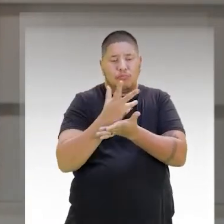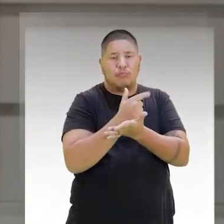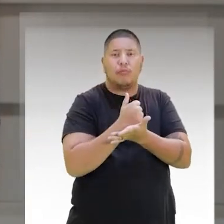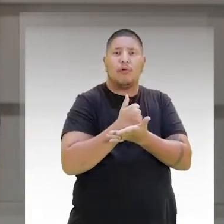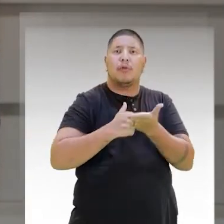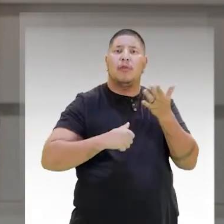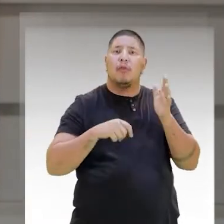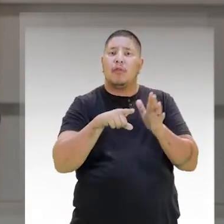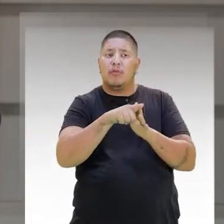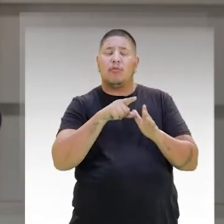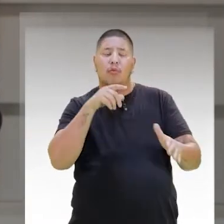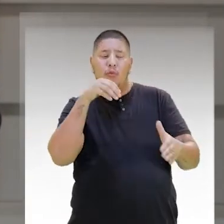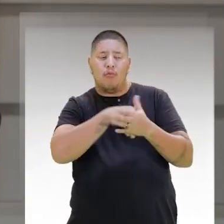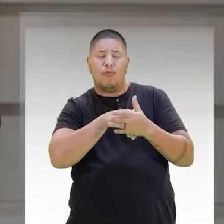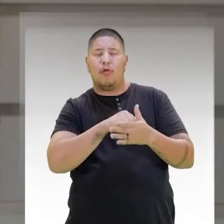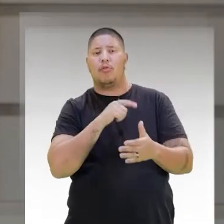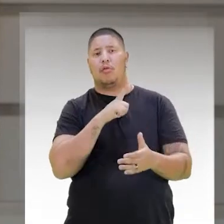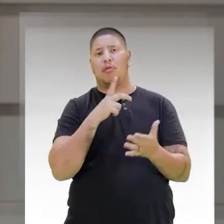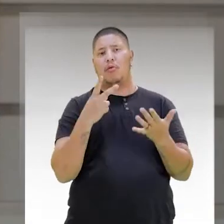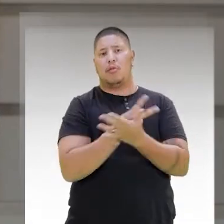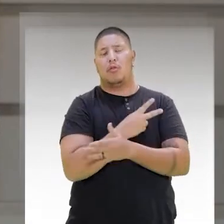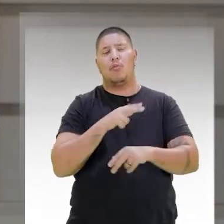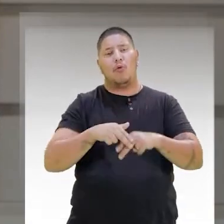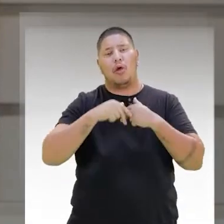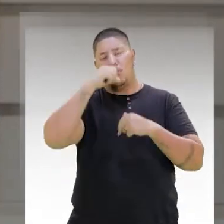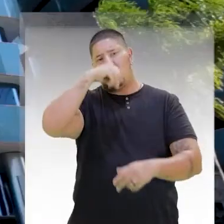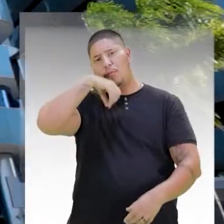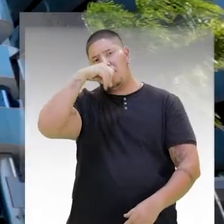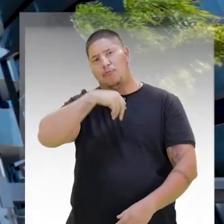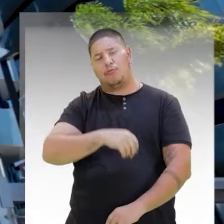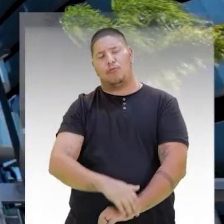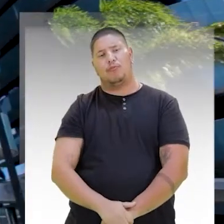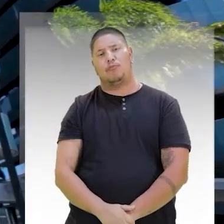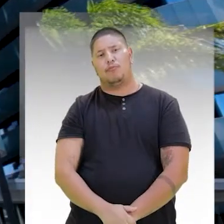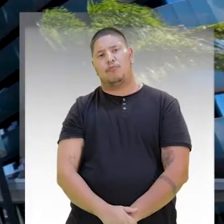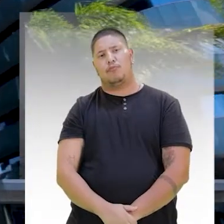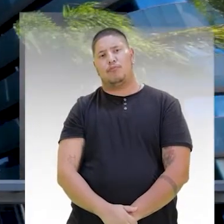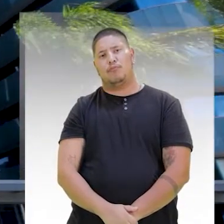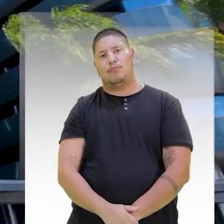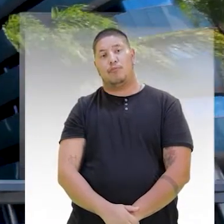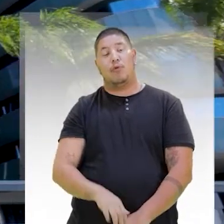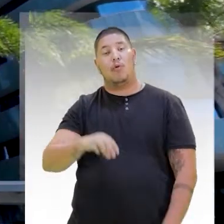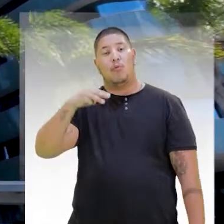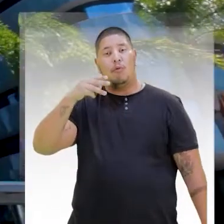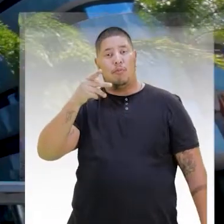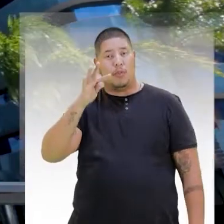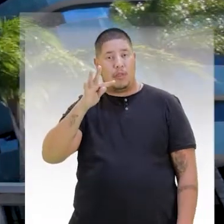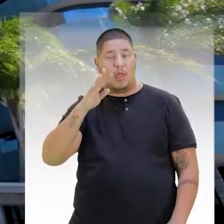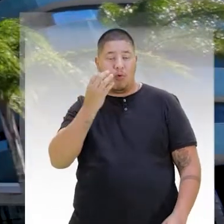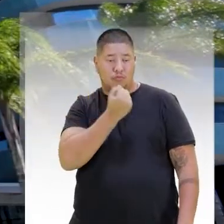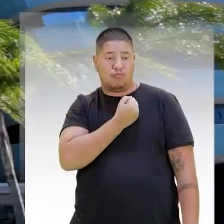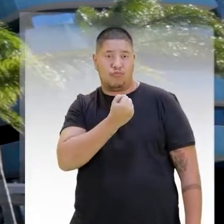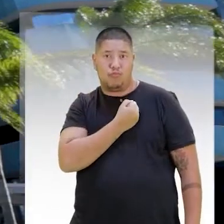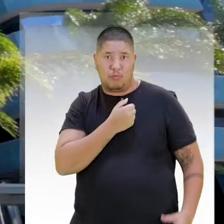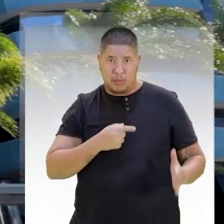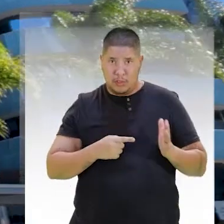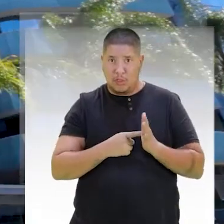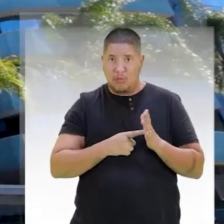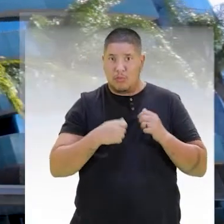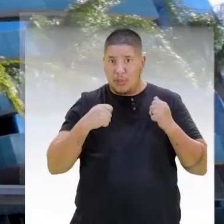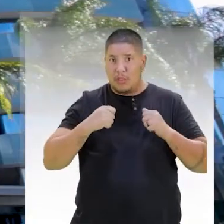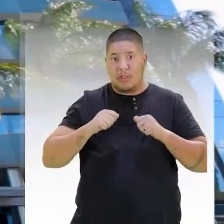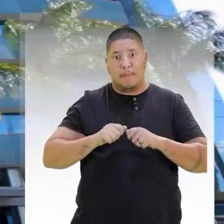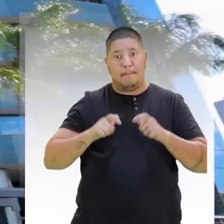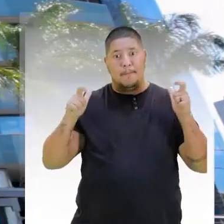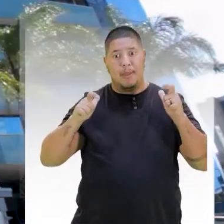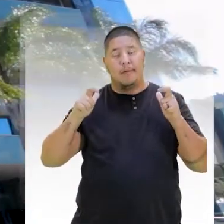do abuso do poder político ou do abuso do poder econômico. Para o MPT, o número de denúncias este ano deve ser